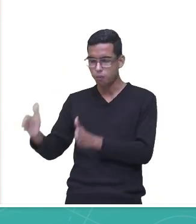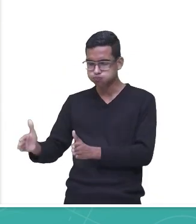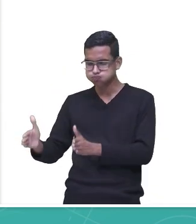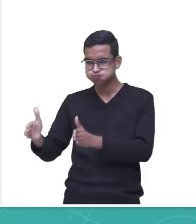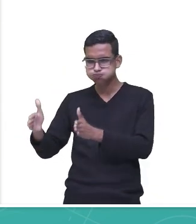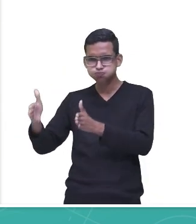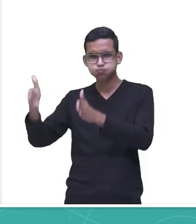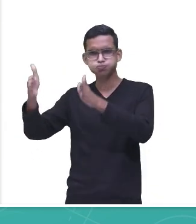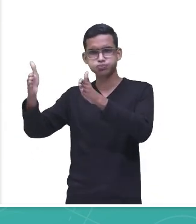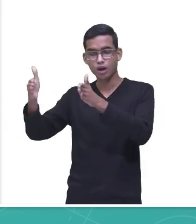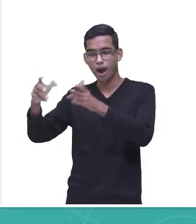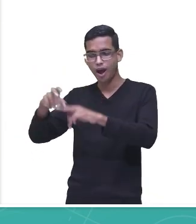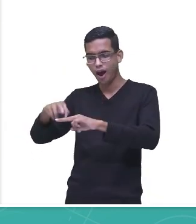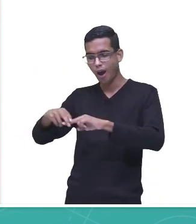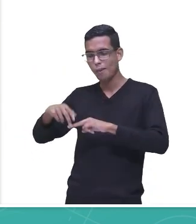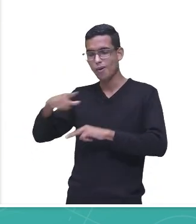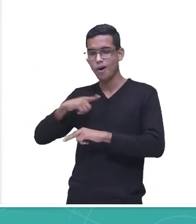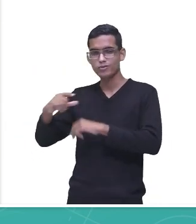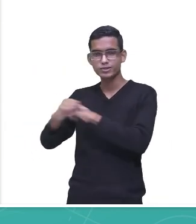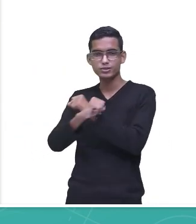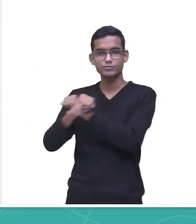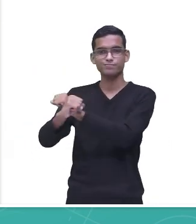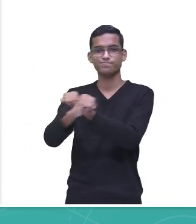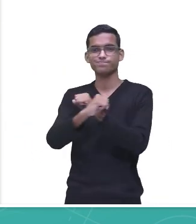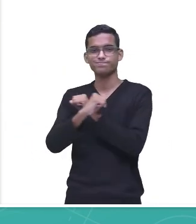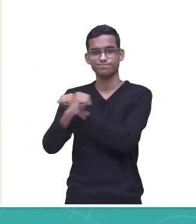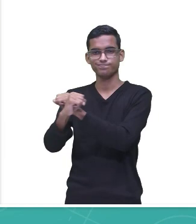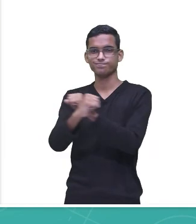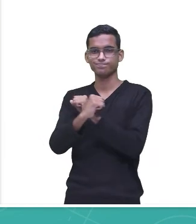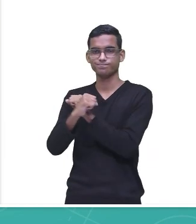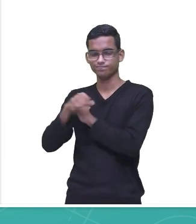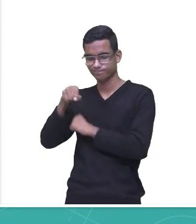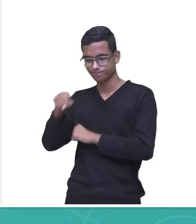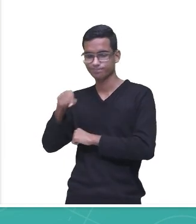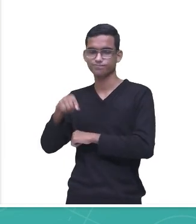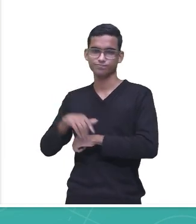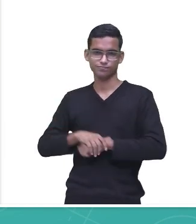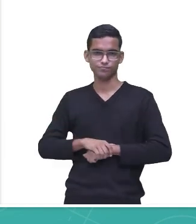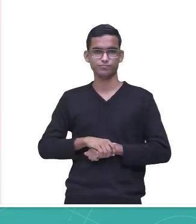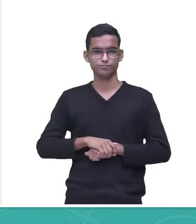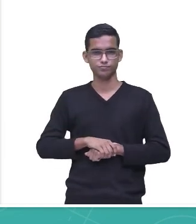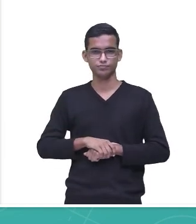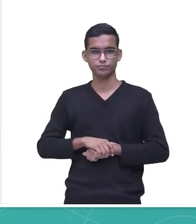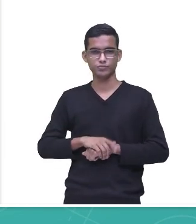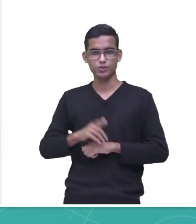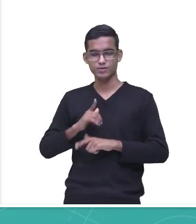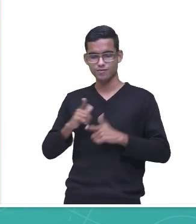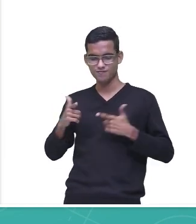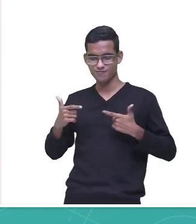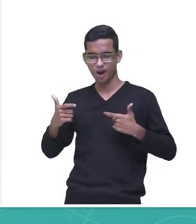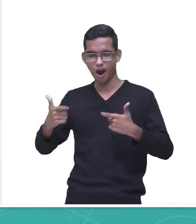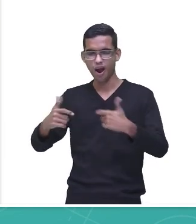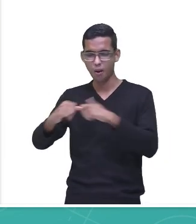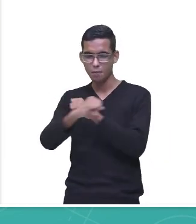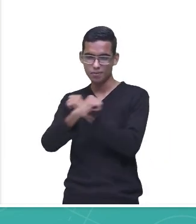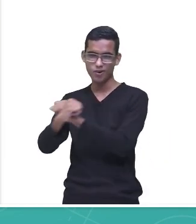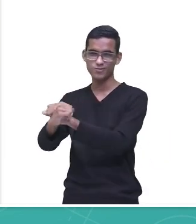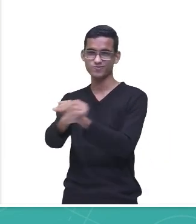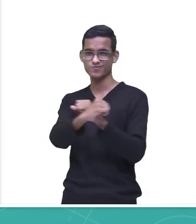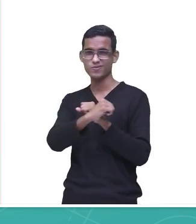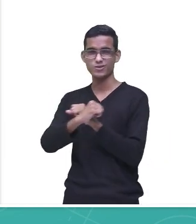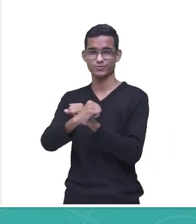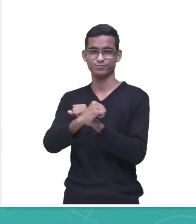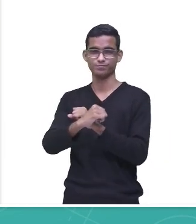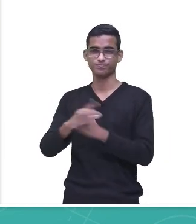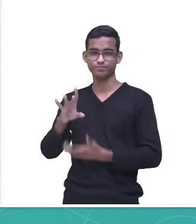as paredes grossas, na romântica, se dá por esse motivo, ou seja, para a proteção, né, das invasões bárbaras.